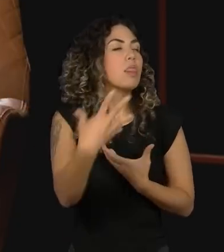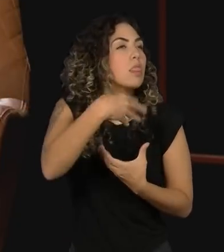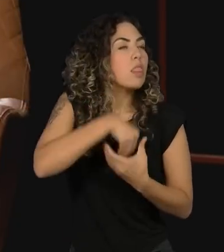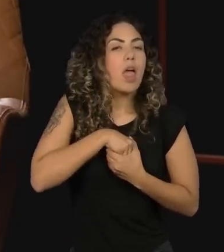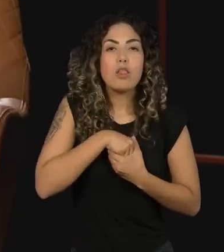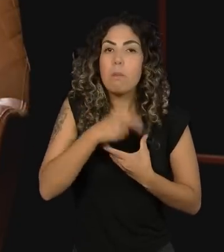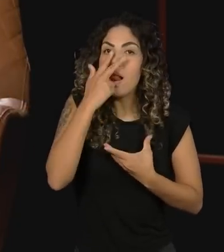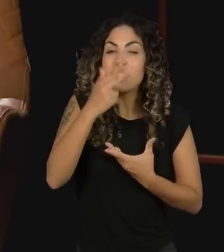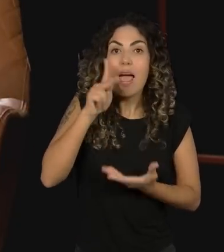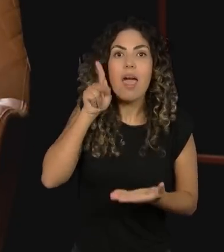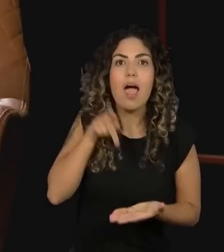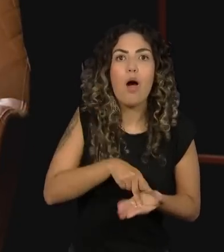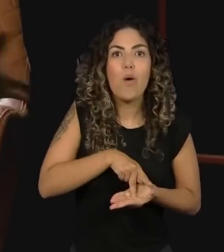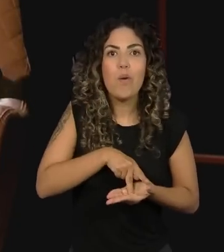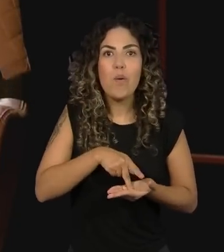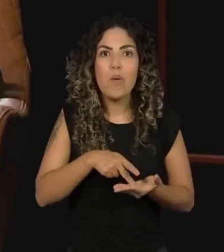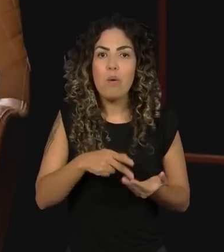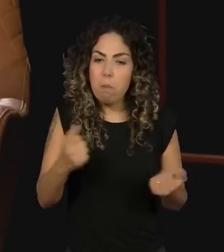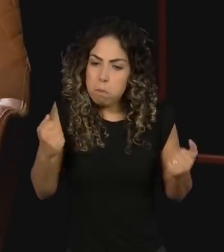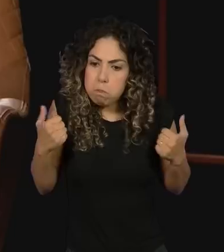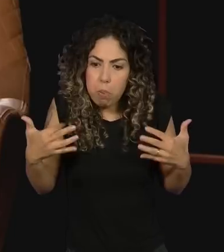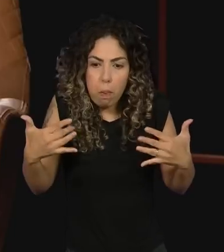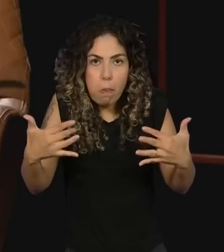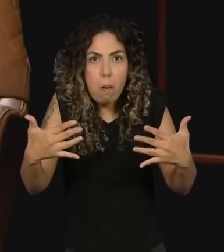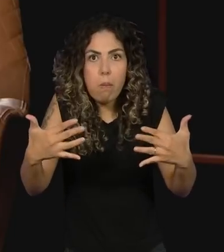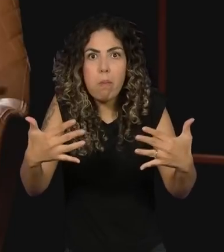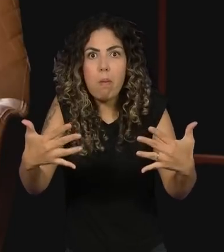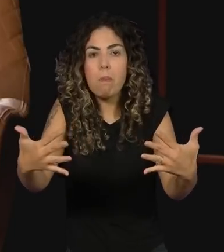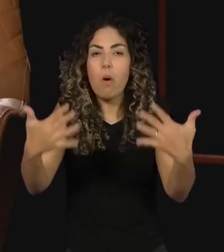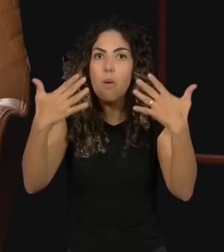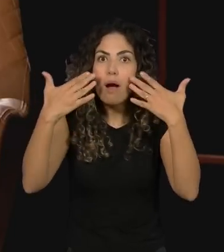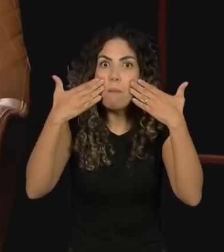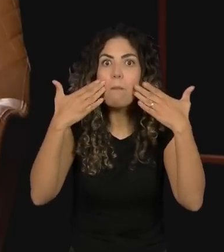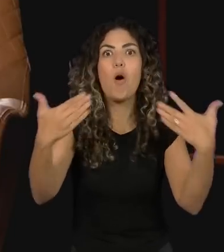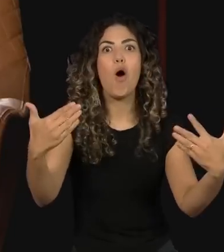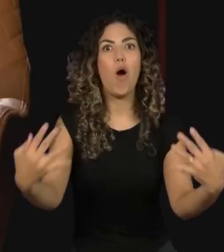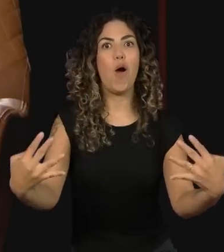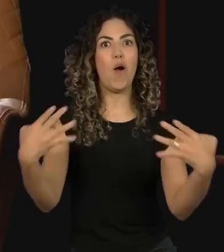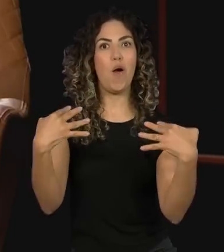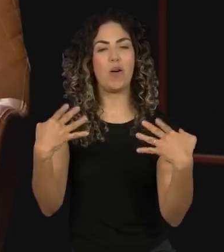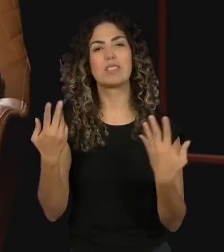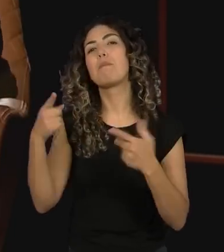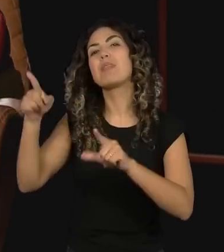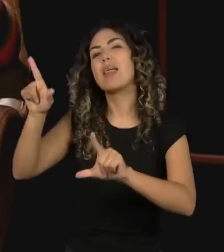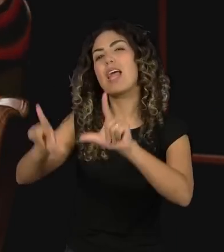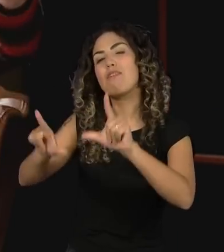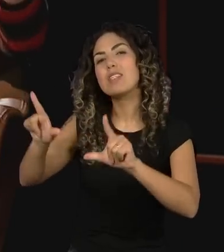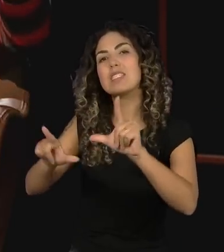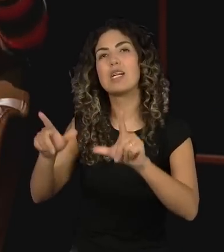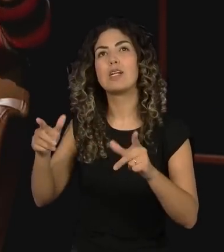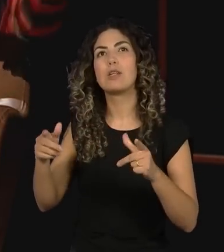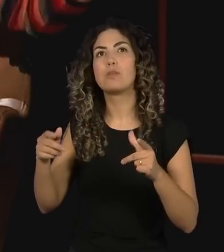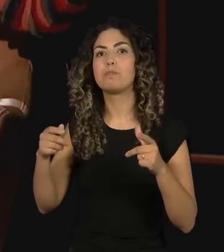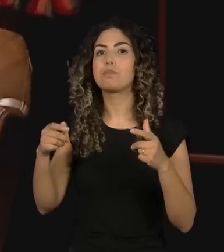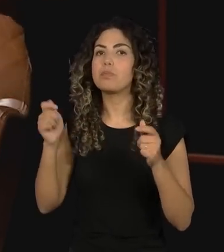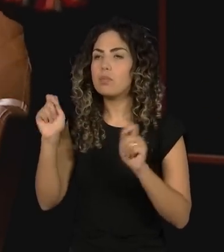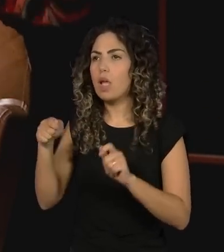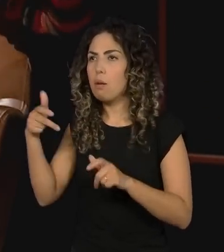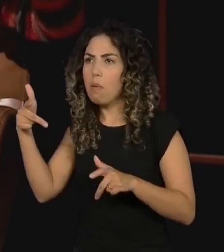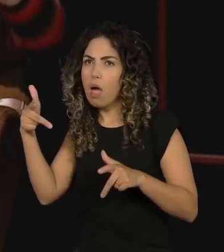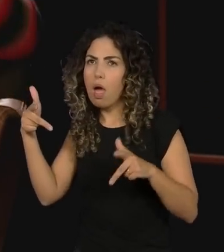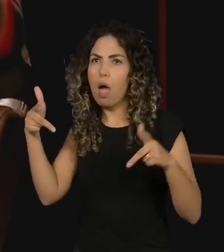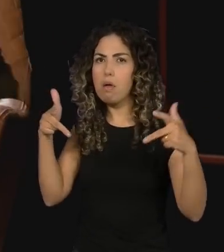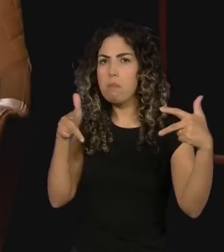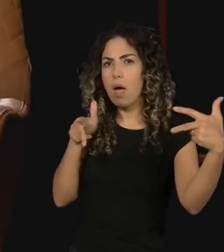da verdade para contar uma ficção, para contar uma mentira. A televisão e o cinema precisam de muita ficção e